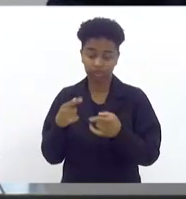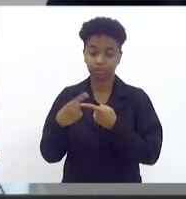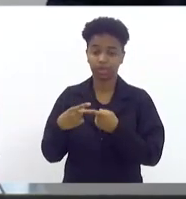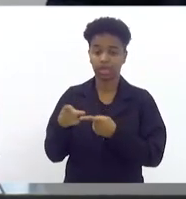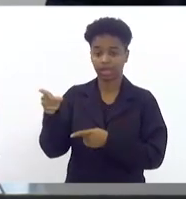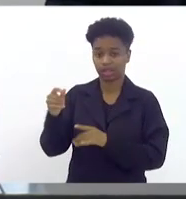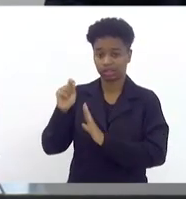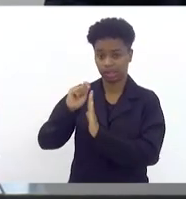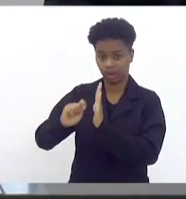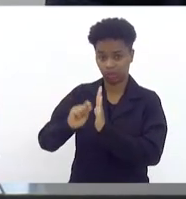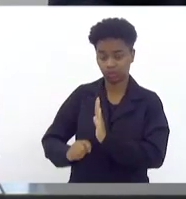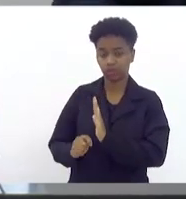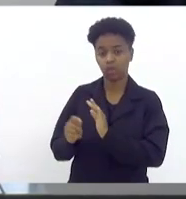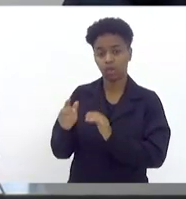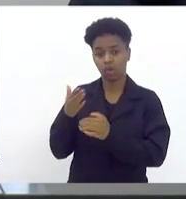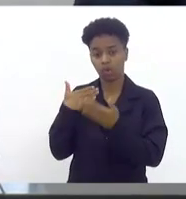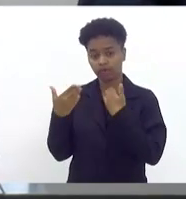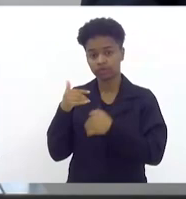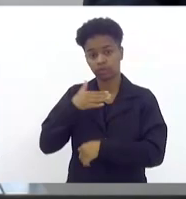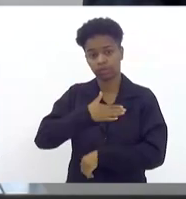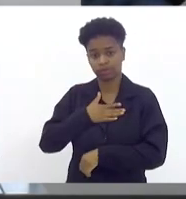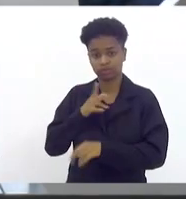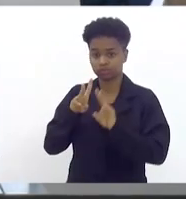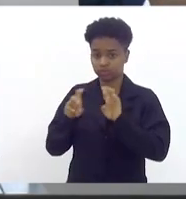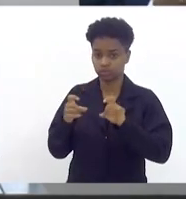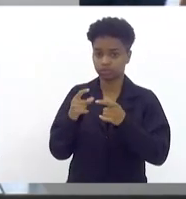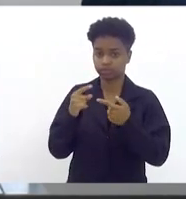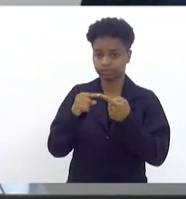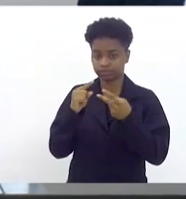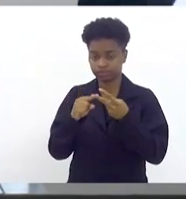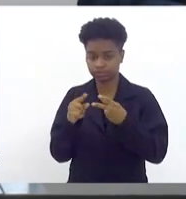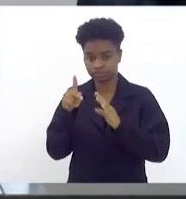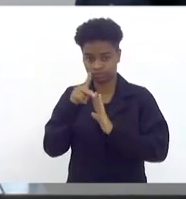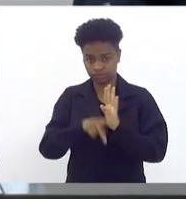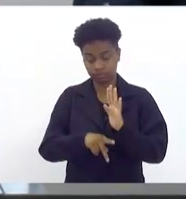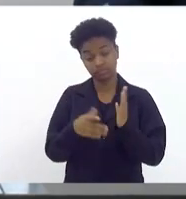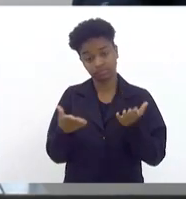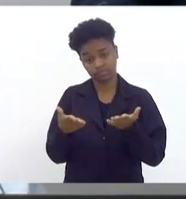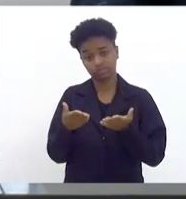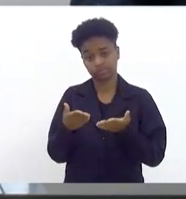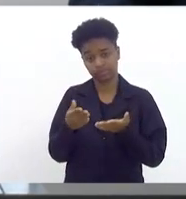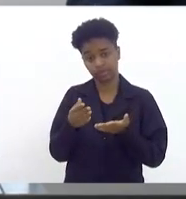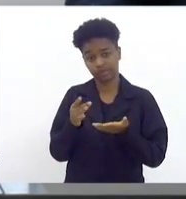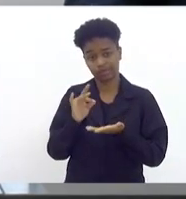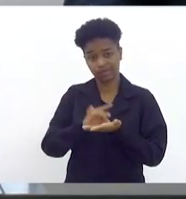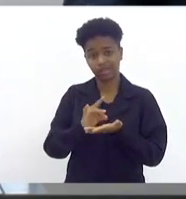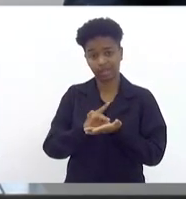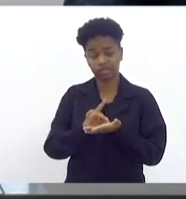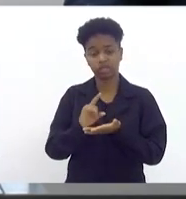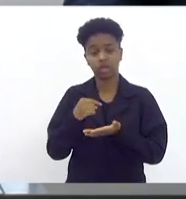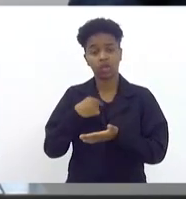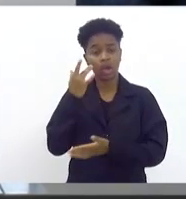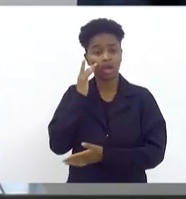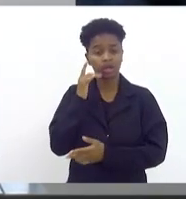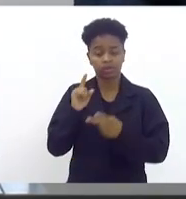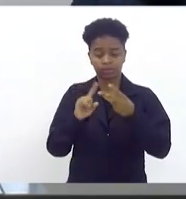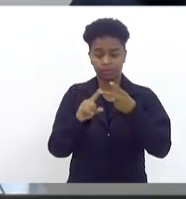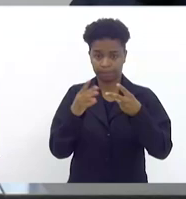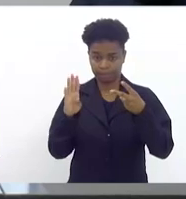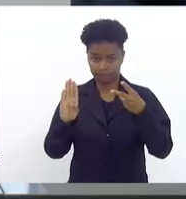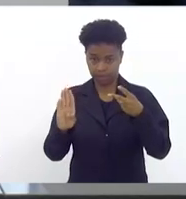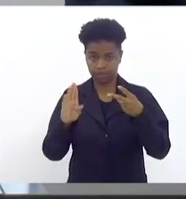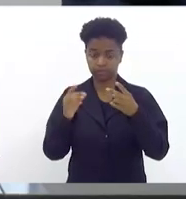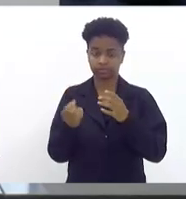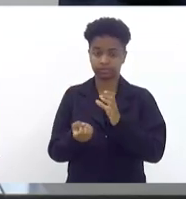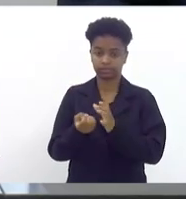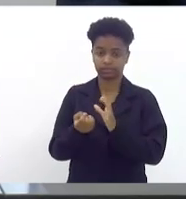conversou comigo ontem em plenário sobre ambos os projetos. De fato, a gente vai passar ele. Eu considero que o item B, que é de relatoria do deputado Guilherme